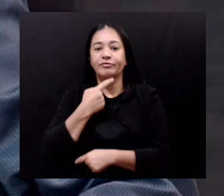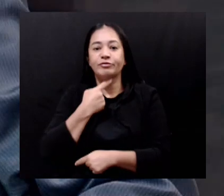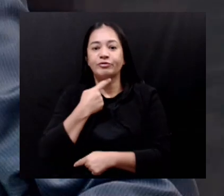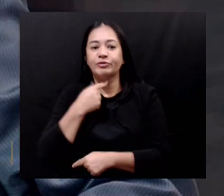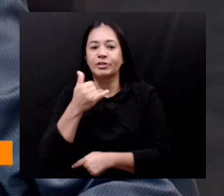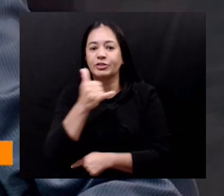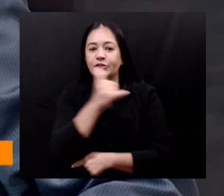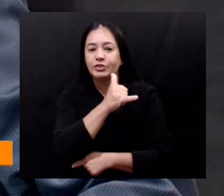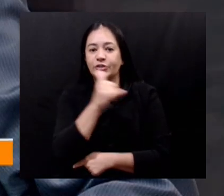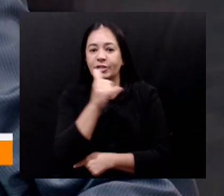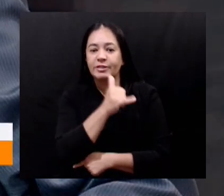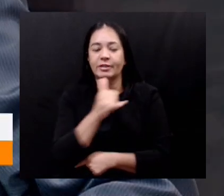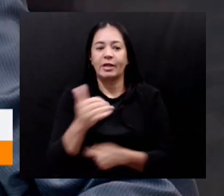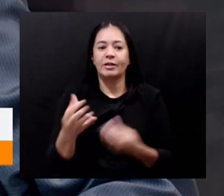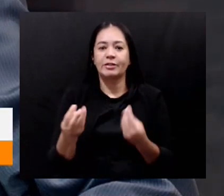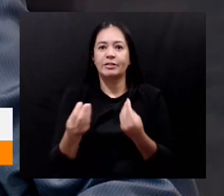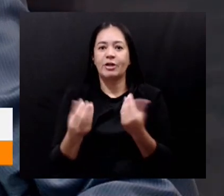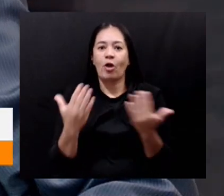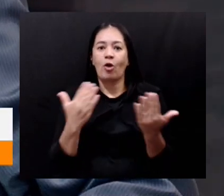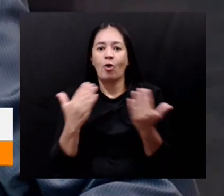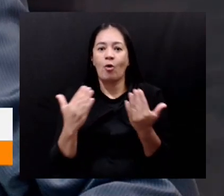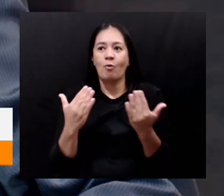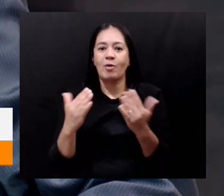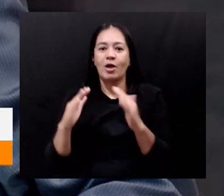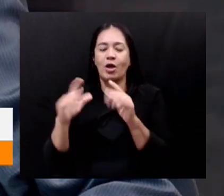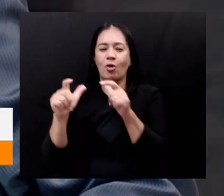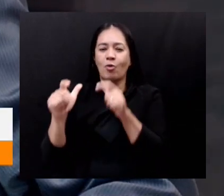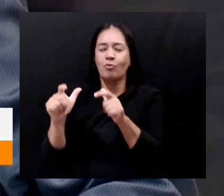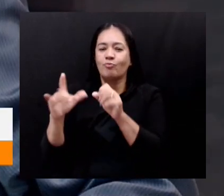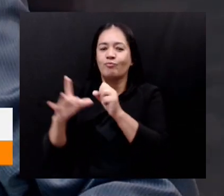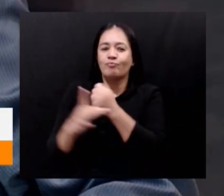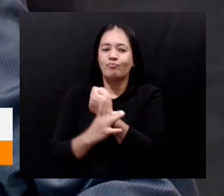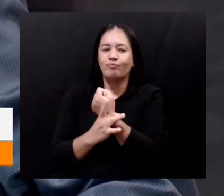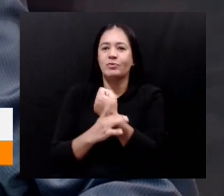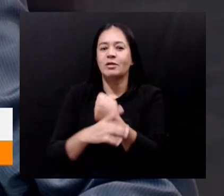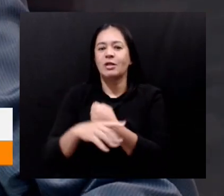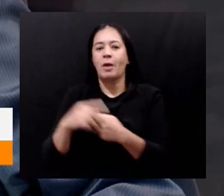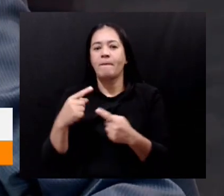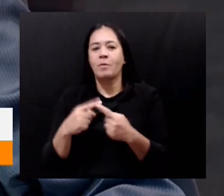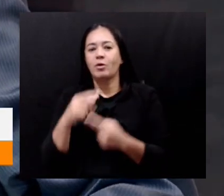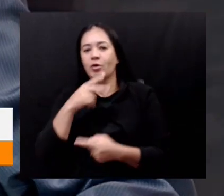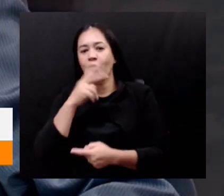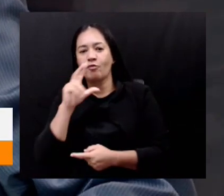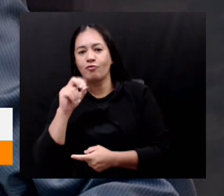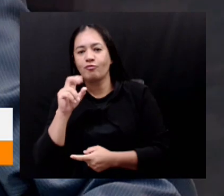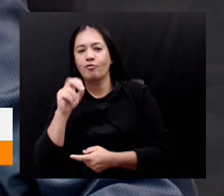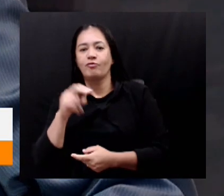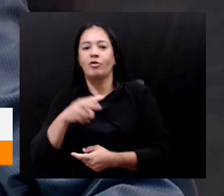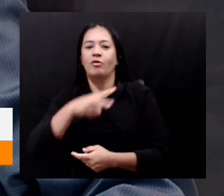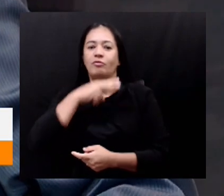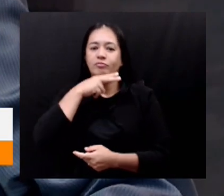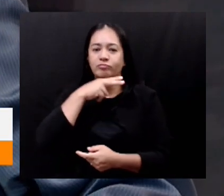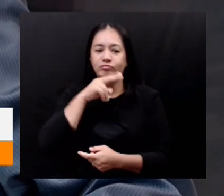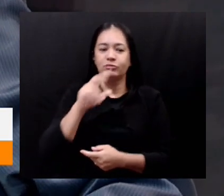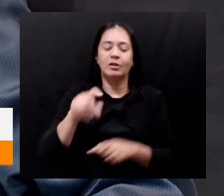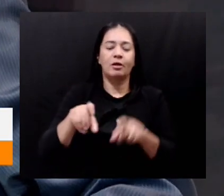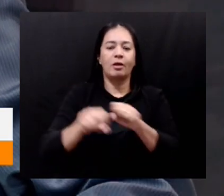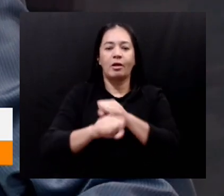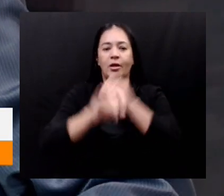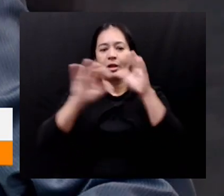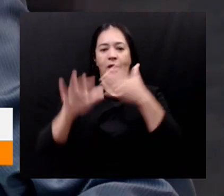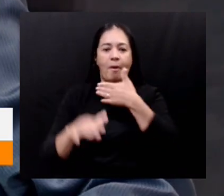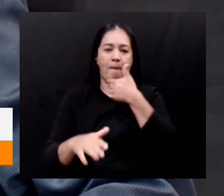um refúgio lá de onde saíram, né, os avós, os bisavós. E claro, buscar uma melhora da própria